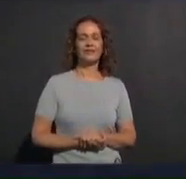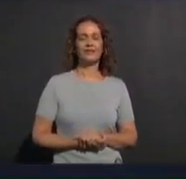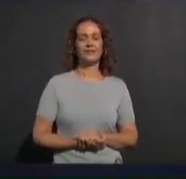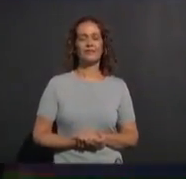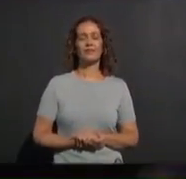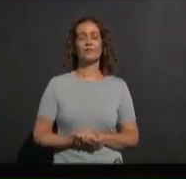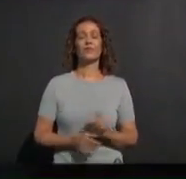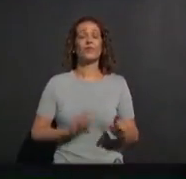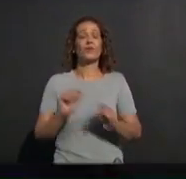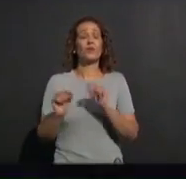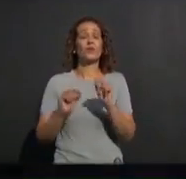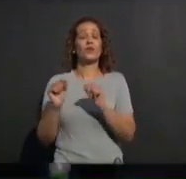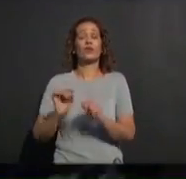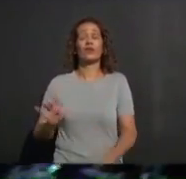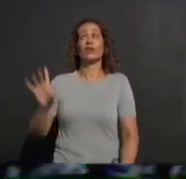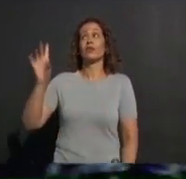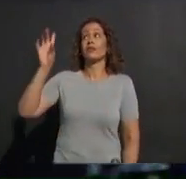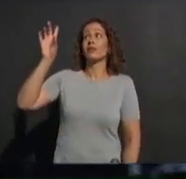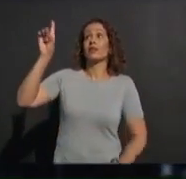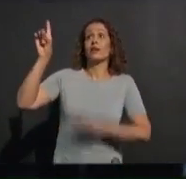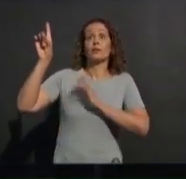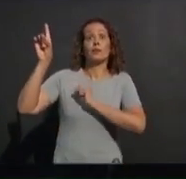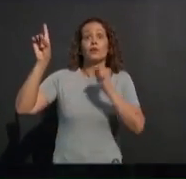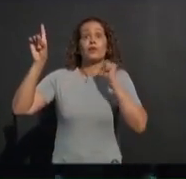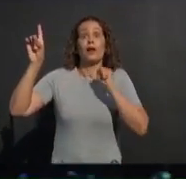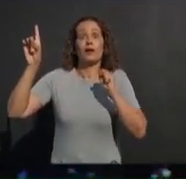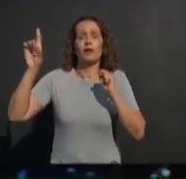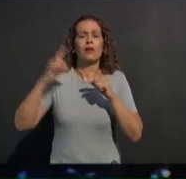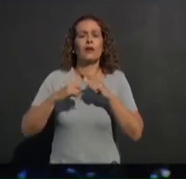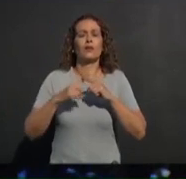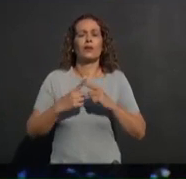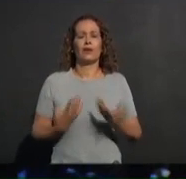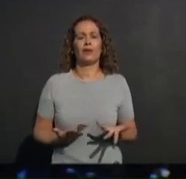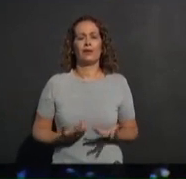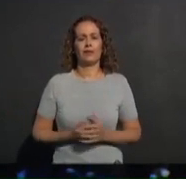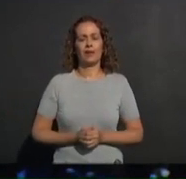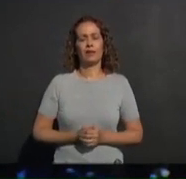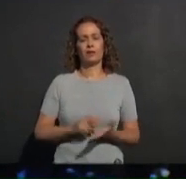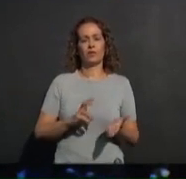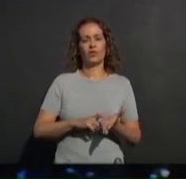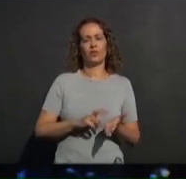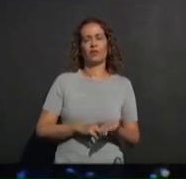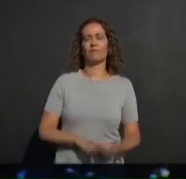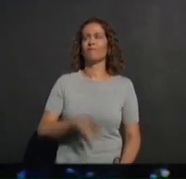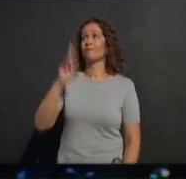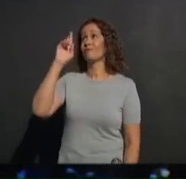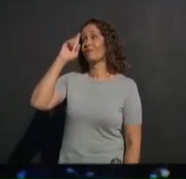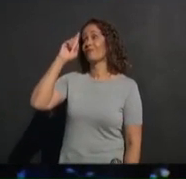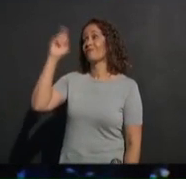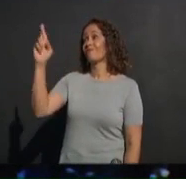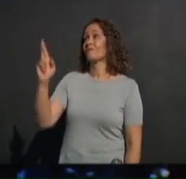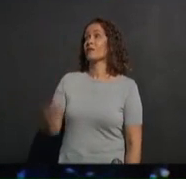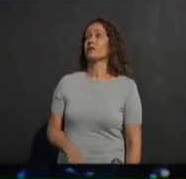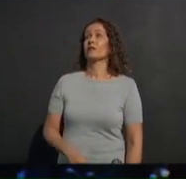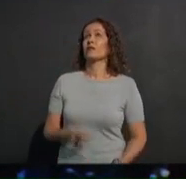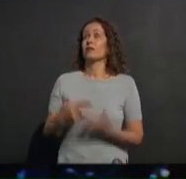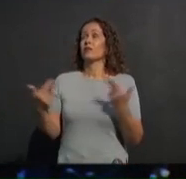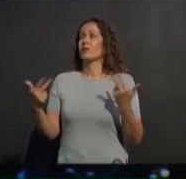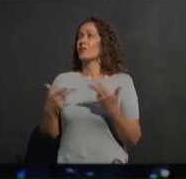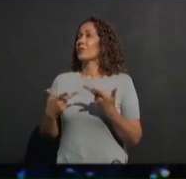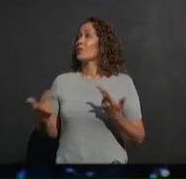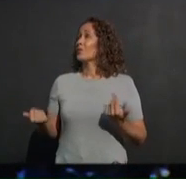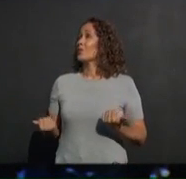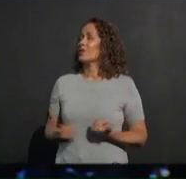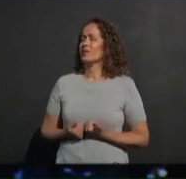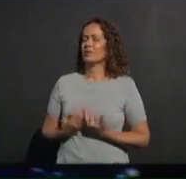Sabe o que que faz Deus ficar doido? É quando você levanta de manhã e fala assim, Senhor, eu tenho um monte de coisa para fazer, mas eu não tenho a cara de ir fazer sem passar